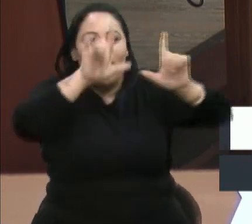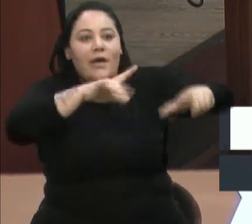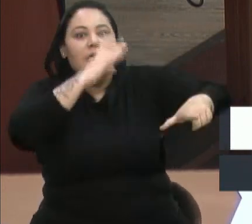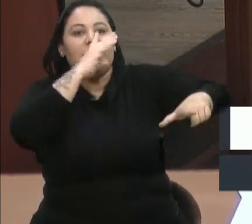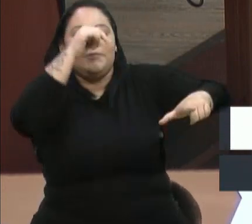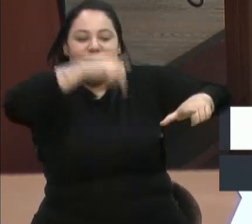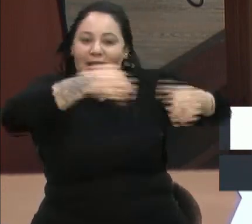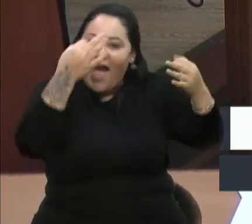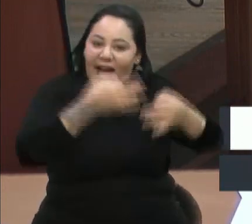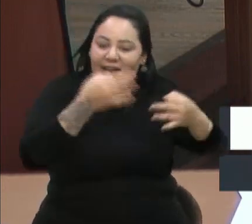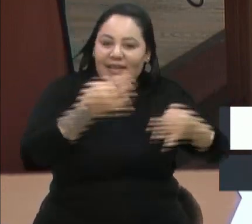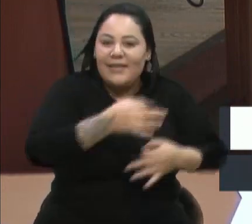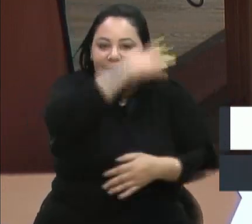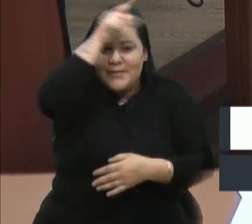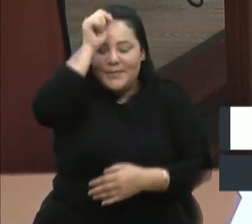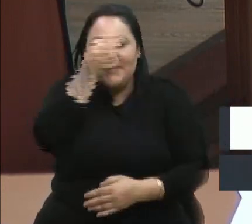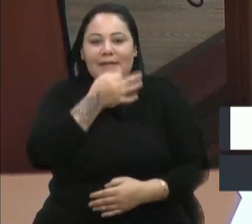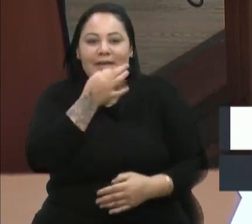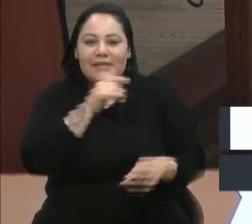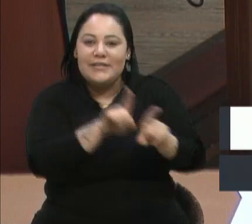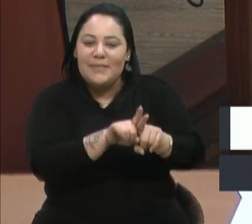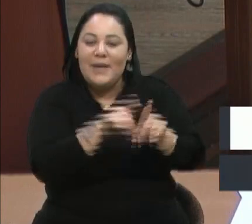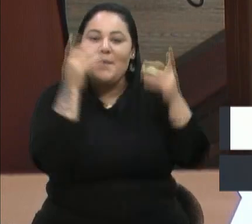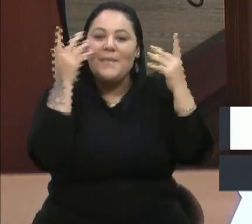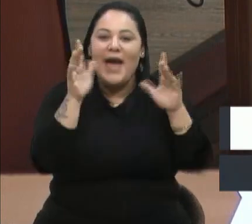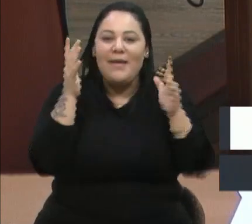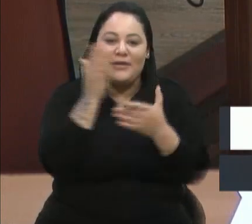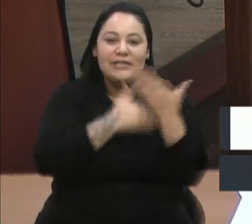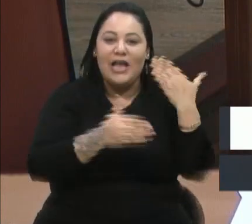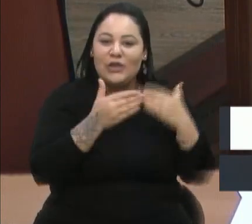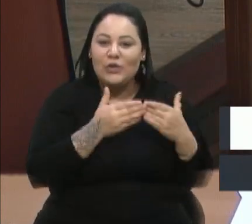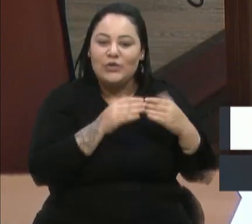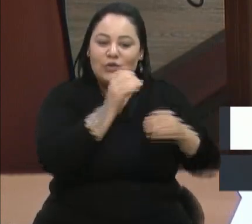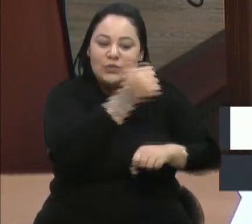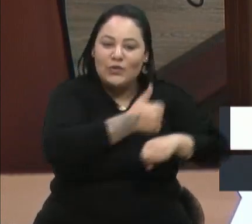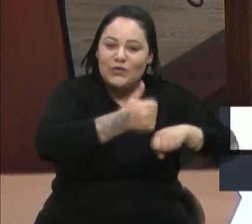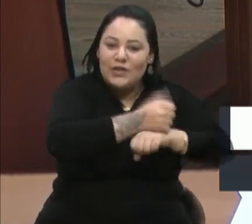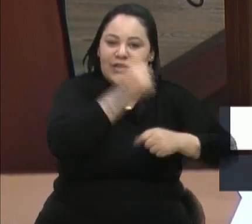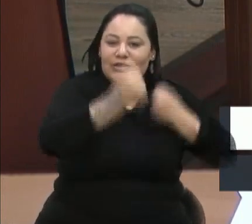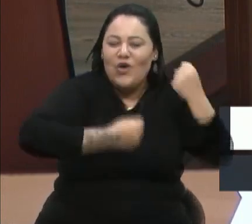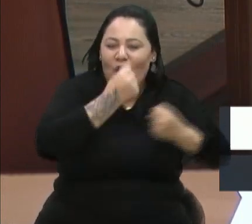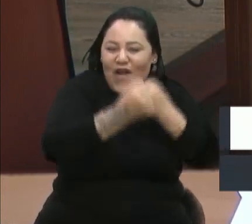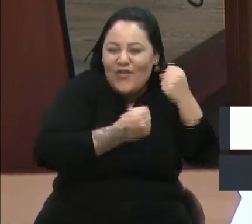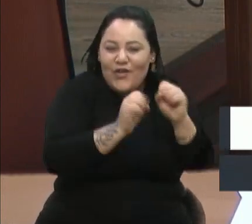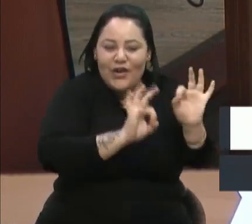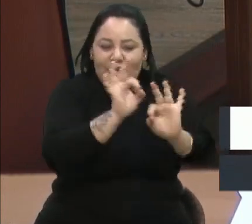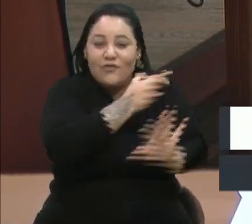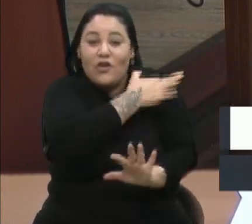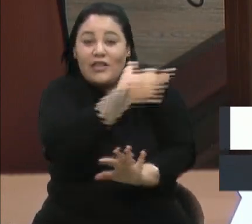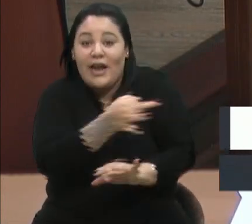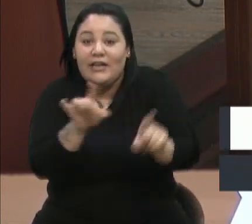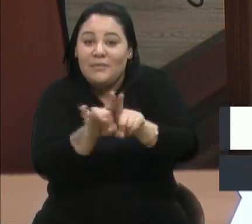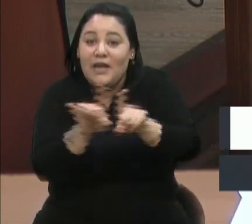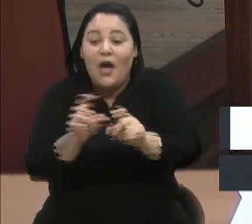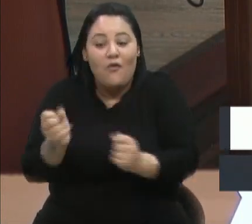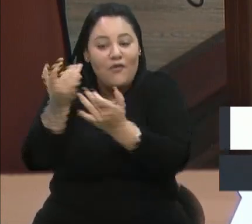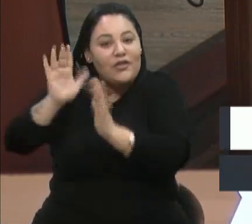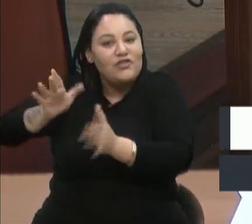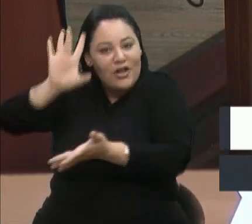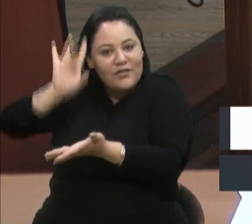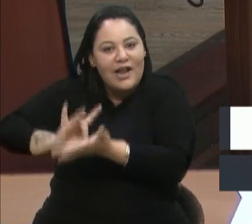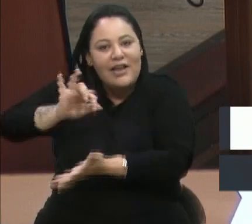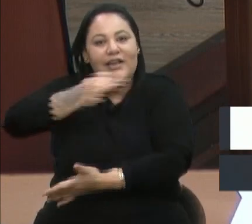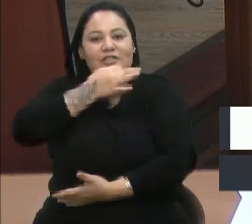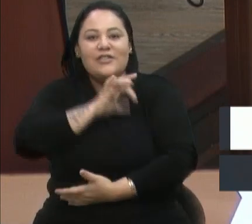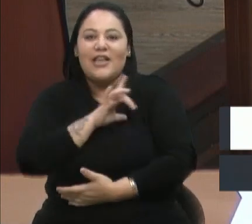nosso município de Caxias do Sul. Parabéns para todos os corredores, organizadores. É um evento que se consolida e tenho certeza que a